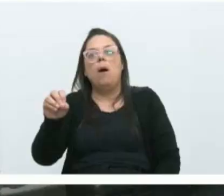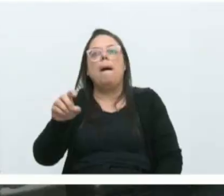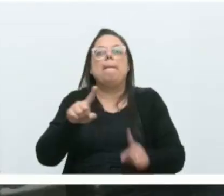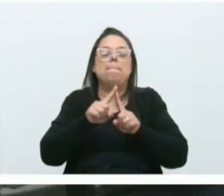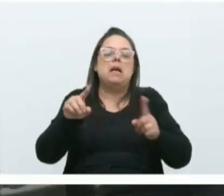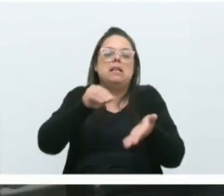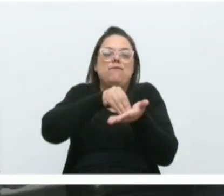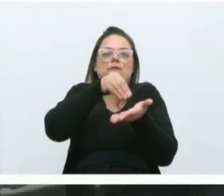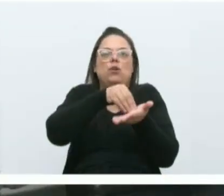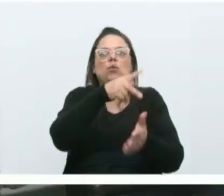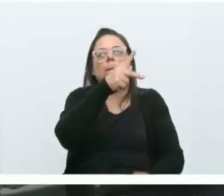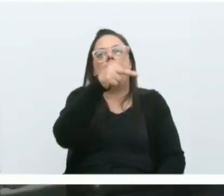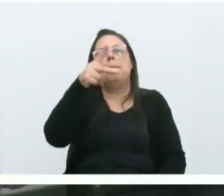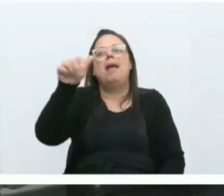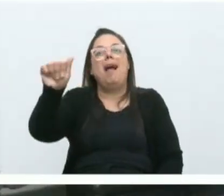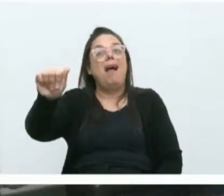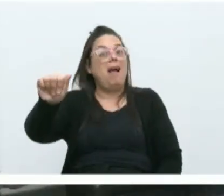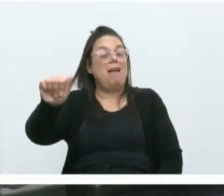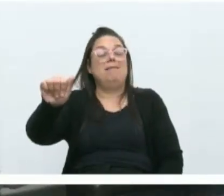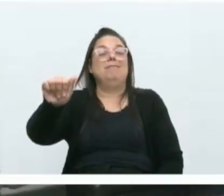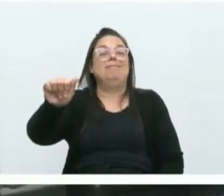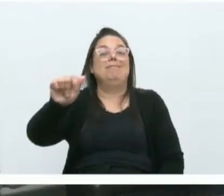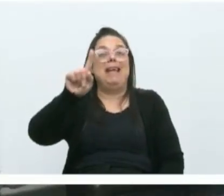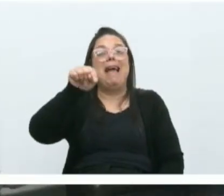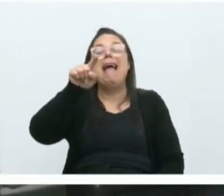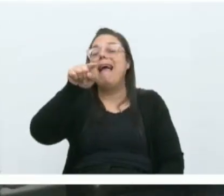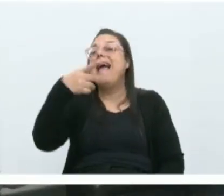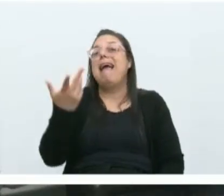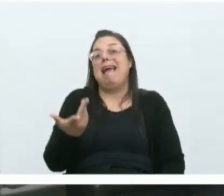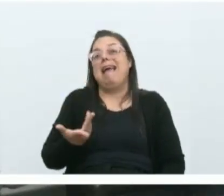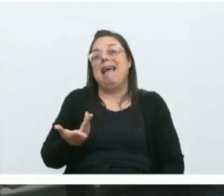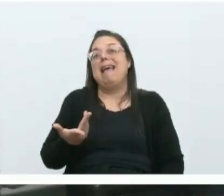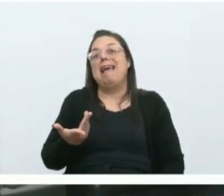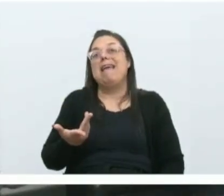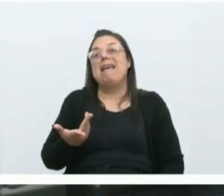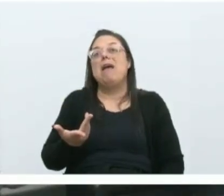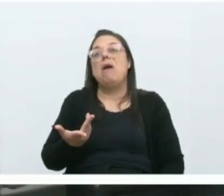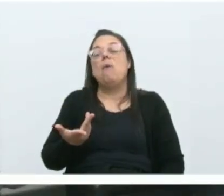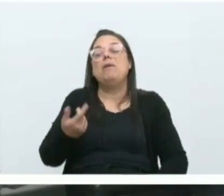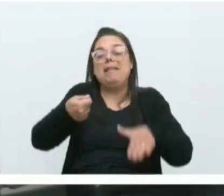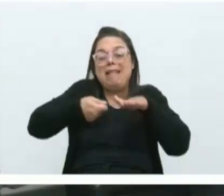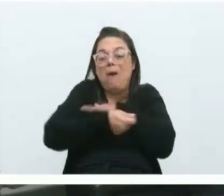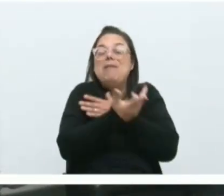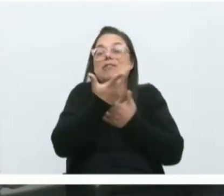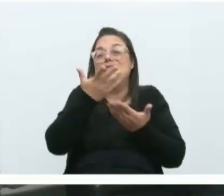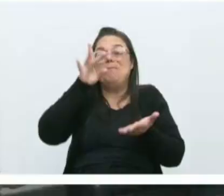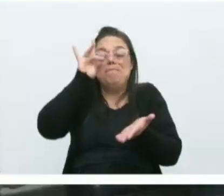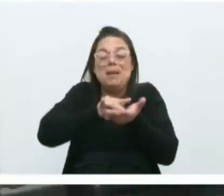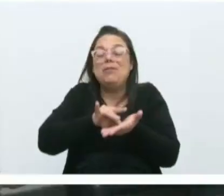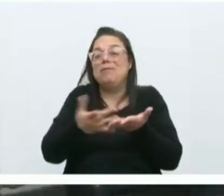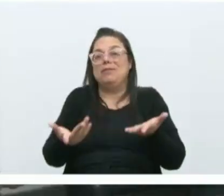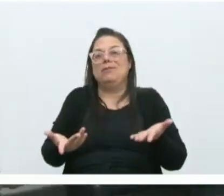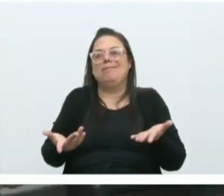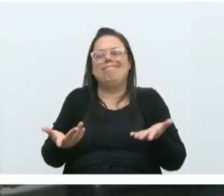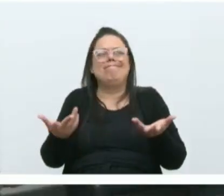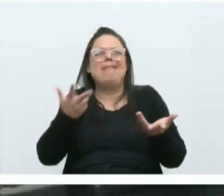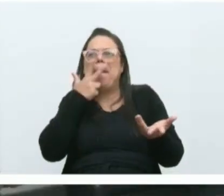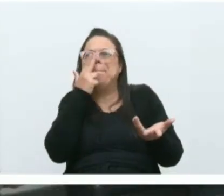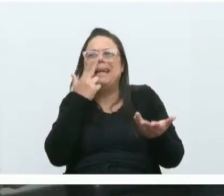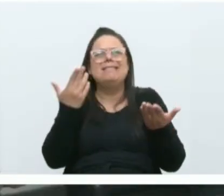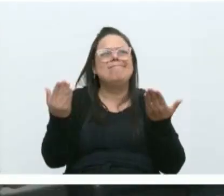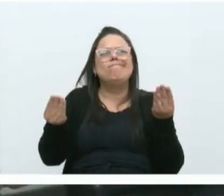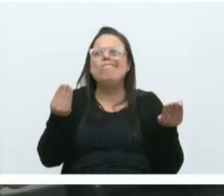PPA. O PPA é o que vai dar a estimativa de investimento. Então, não tem nexo, na